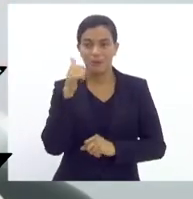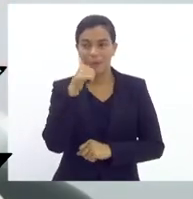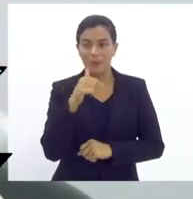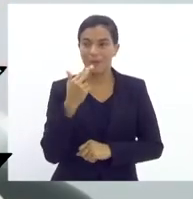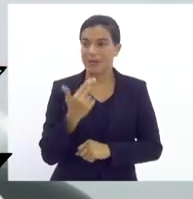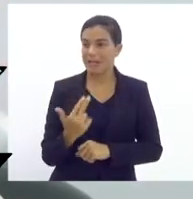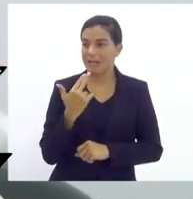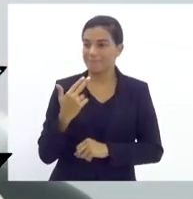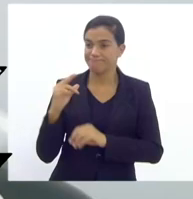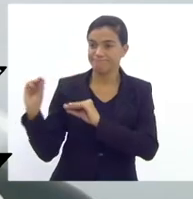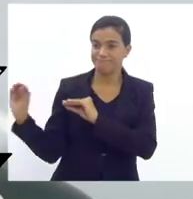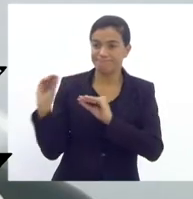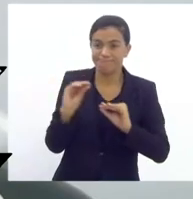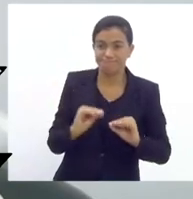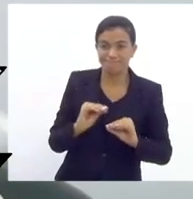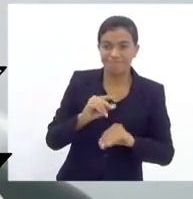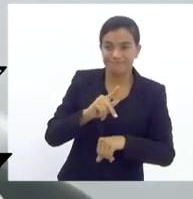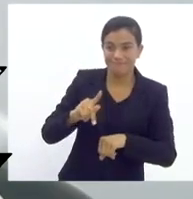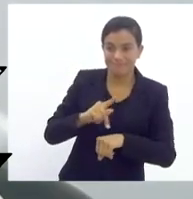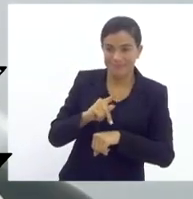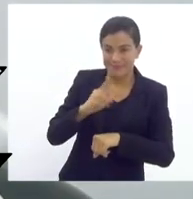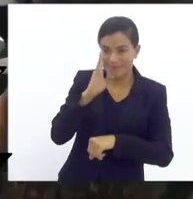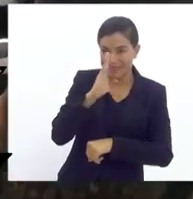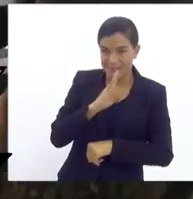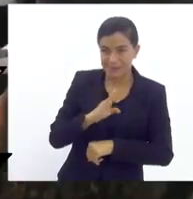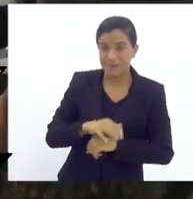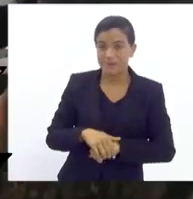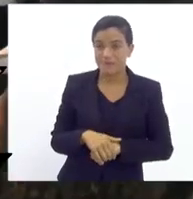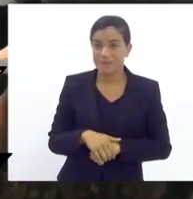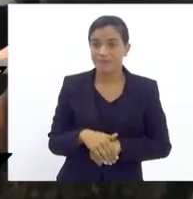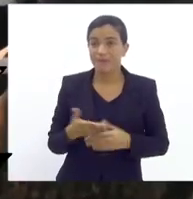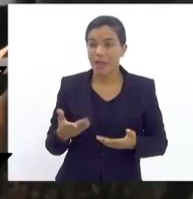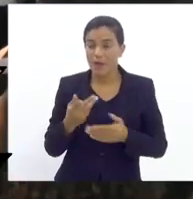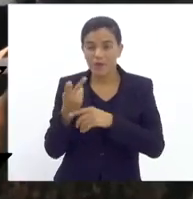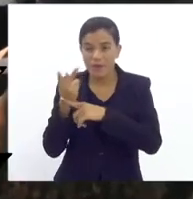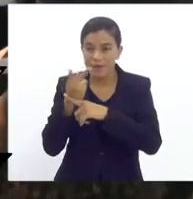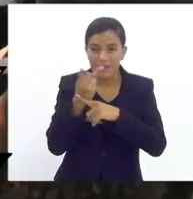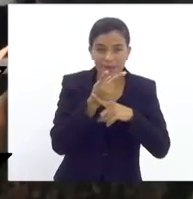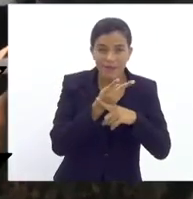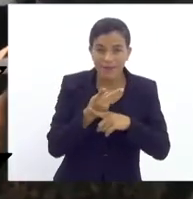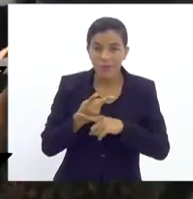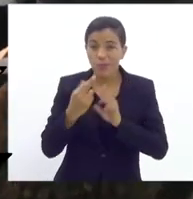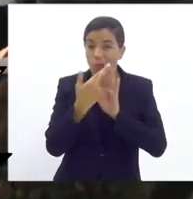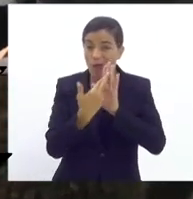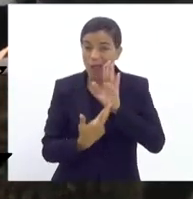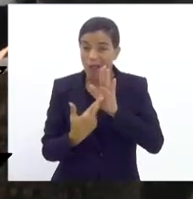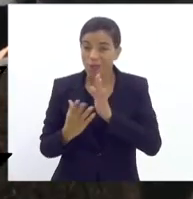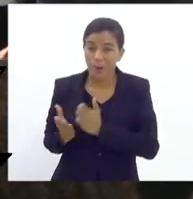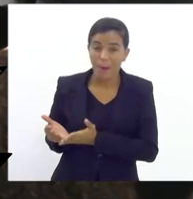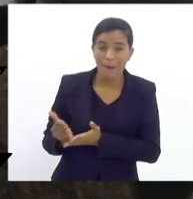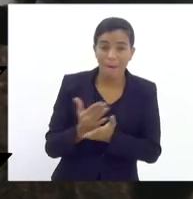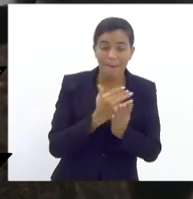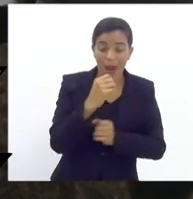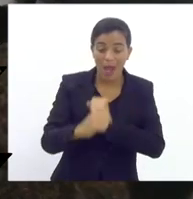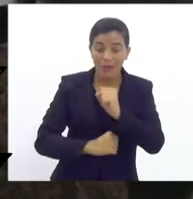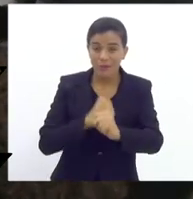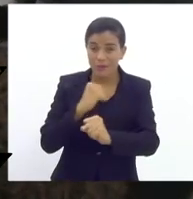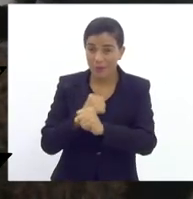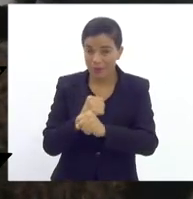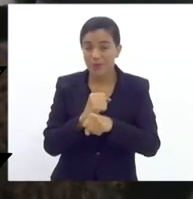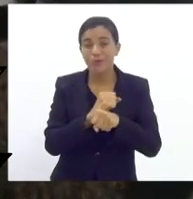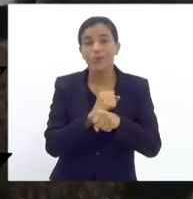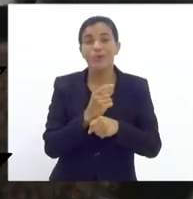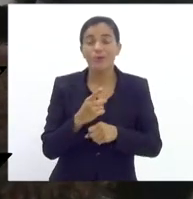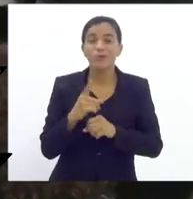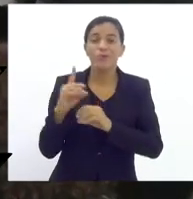imigrante e isso eu falo olha que interessante eu fui buscar e aí para encerrar mesmo lá no relatório anual do Observatório das